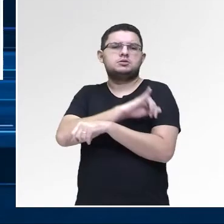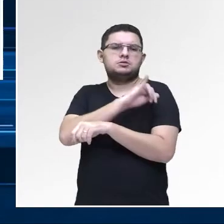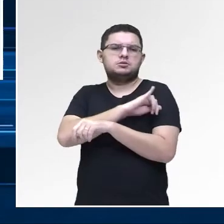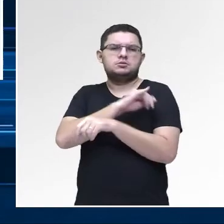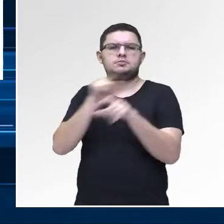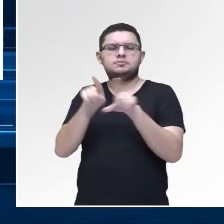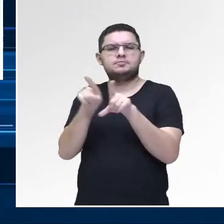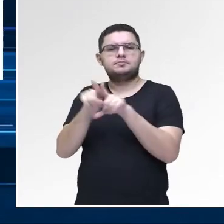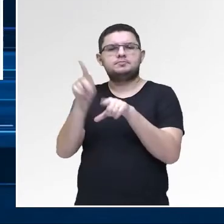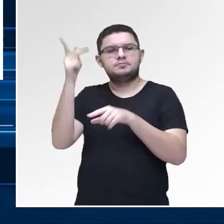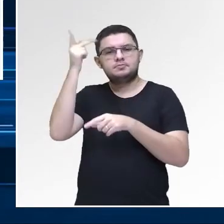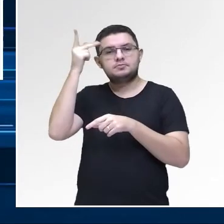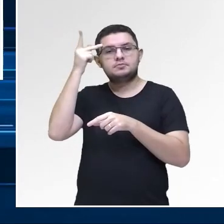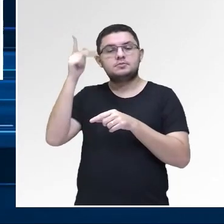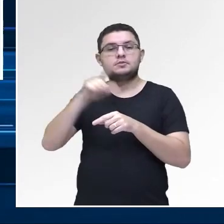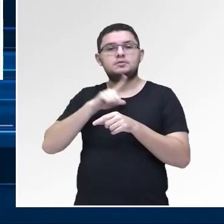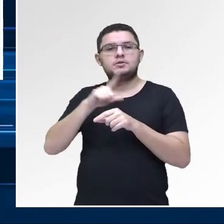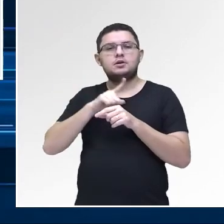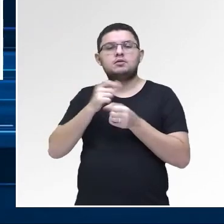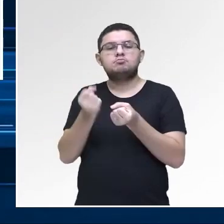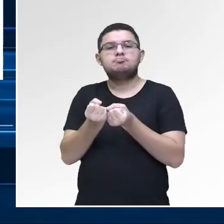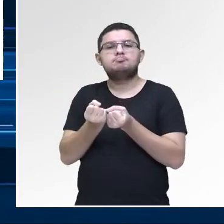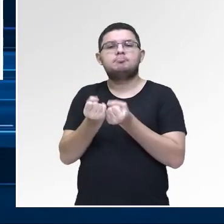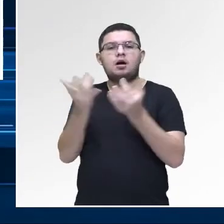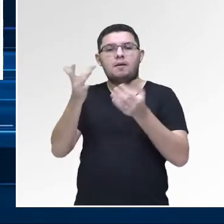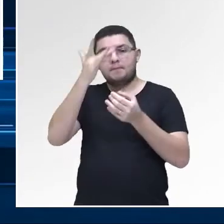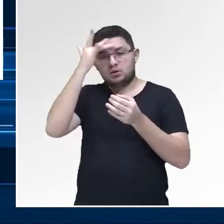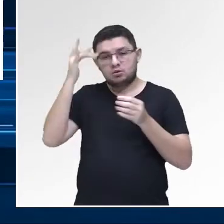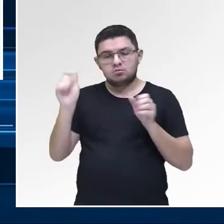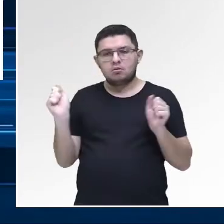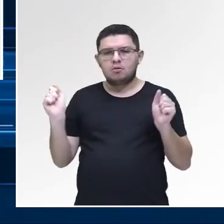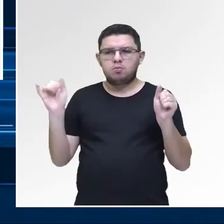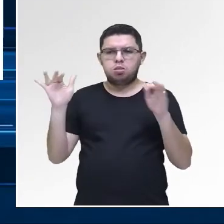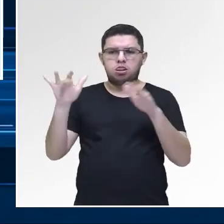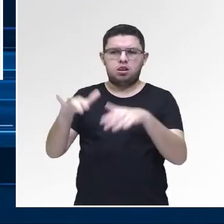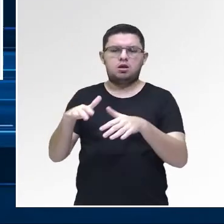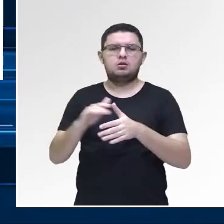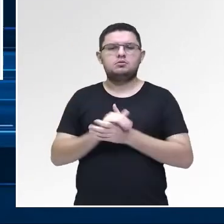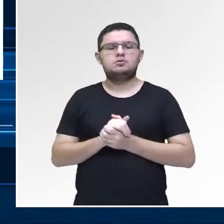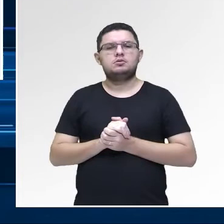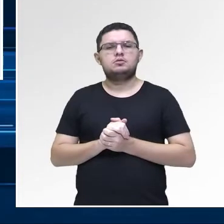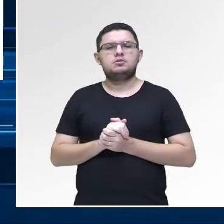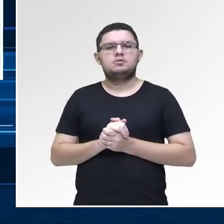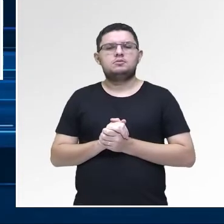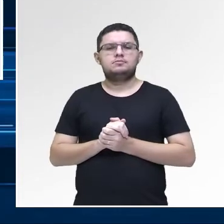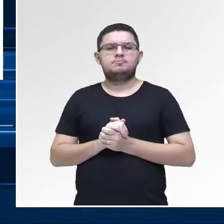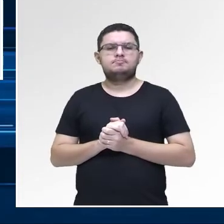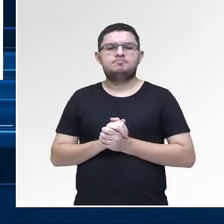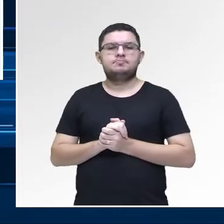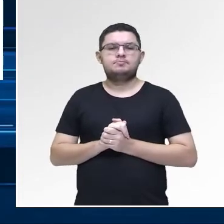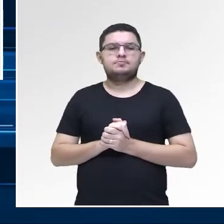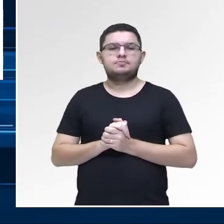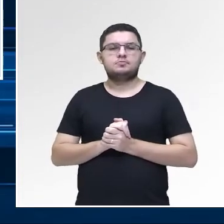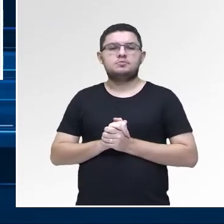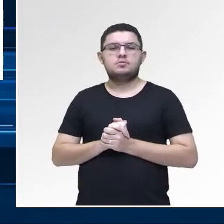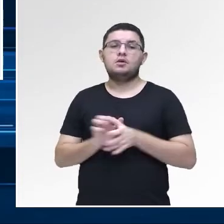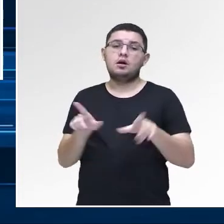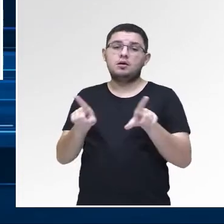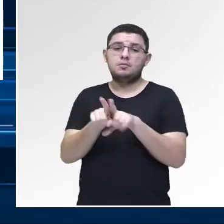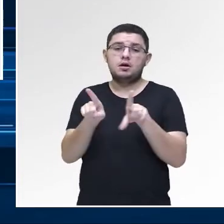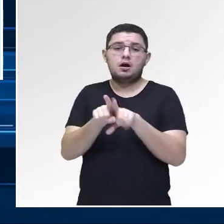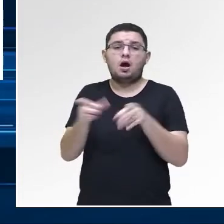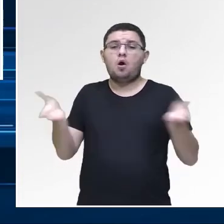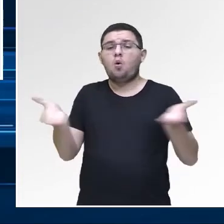atraiu um maior número de habitantes também, ok? E aí, nós vamos falar agora sobre a